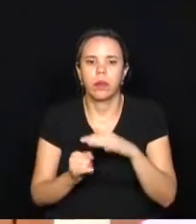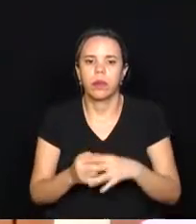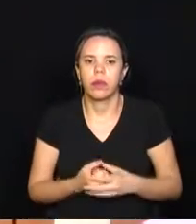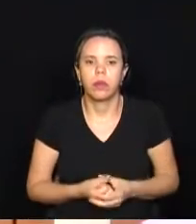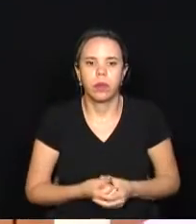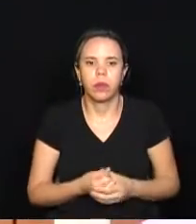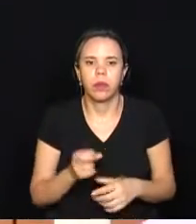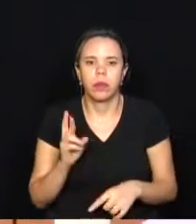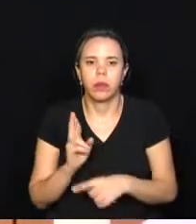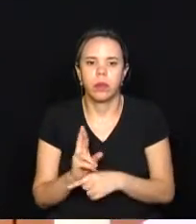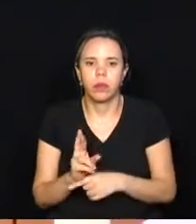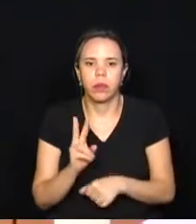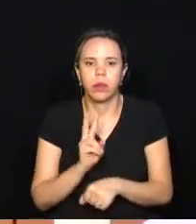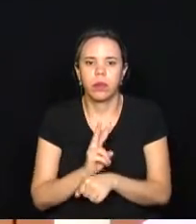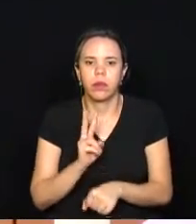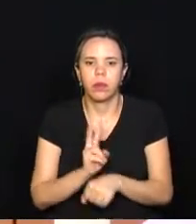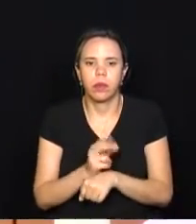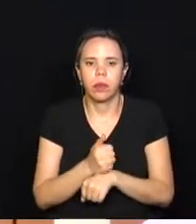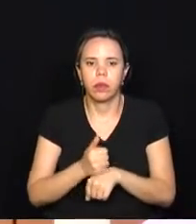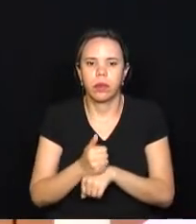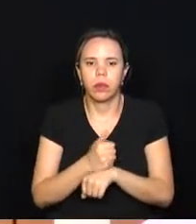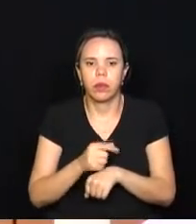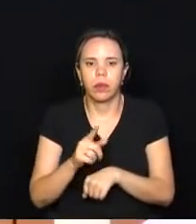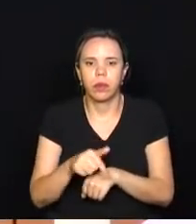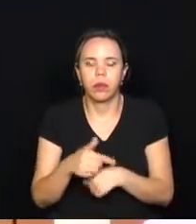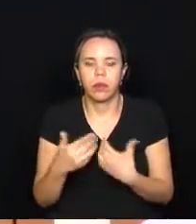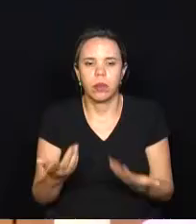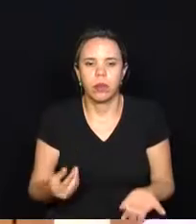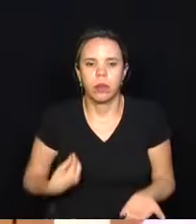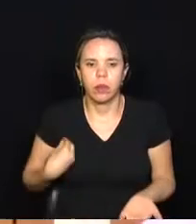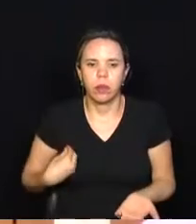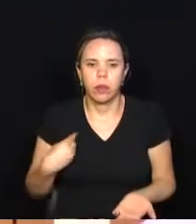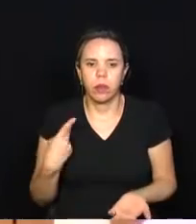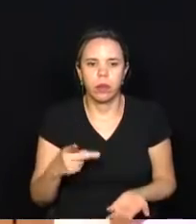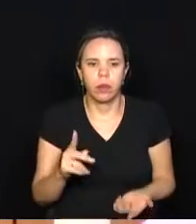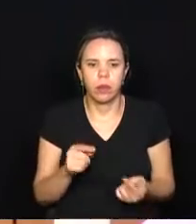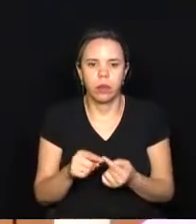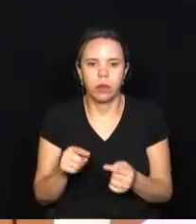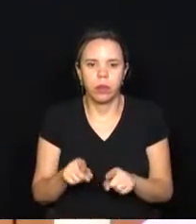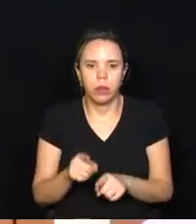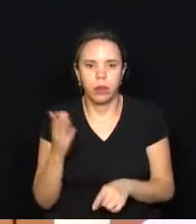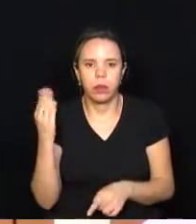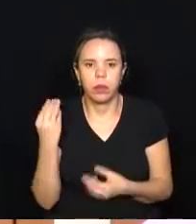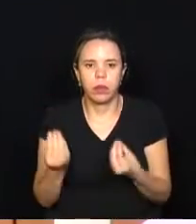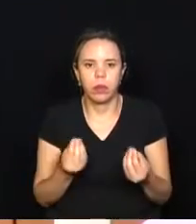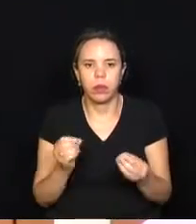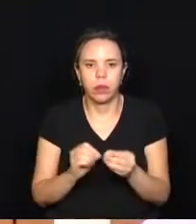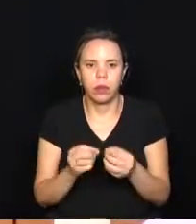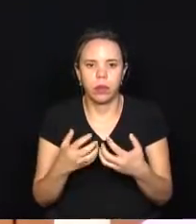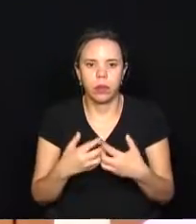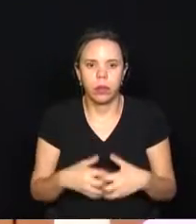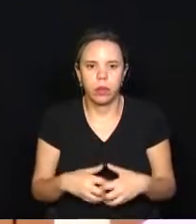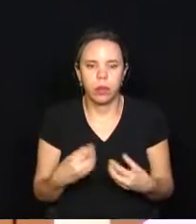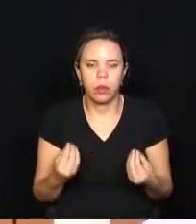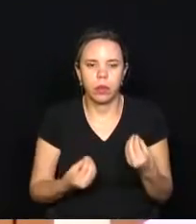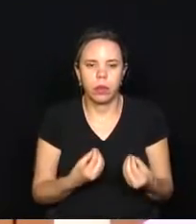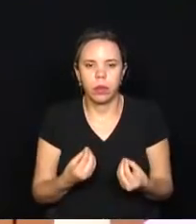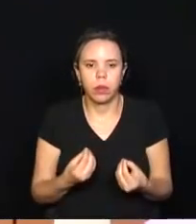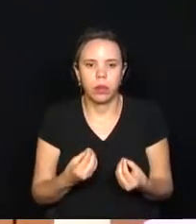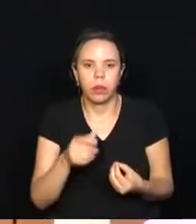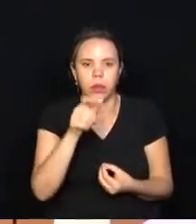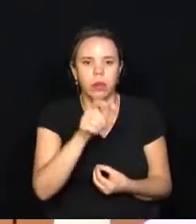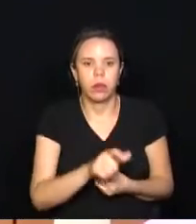Um representante dos cuidadores, né? Porque o cuidador que está lá direto, ele sabe como é que esse cara